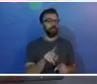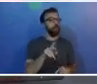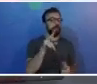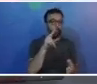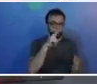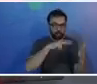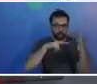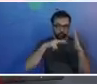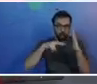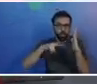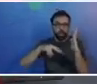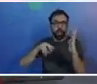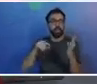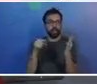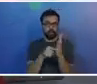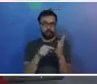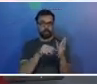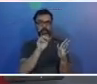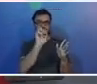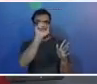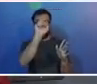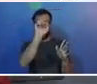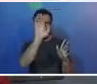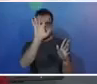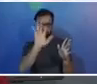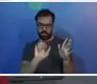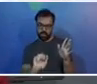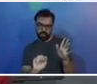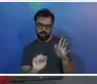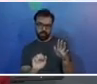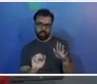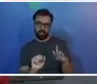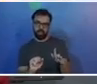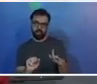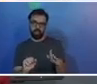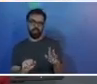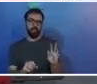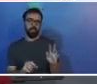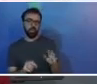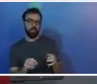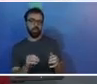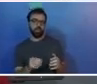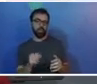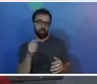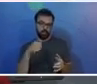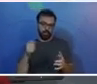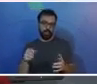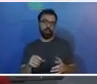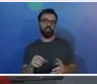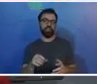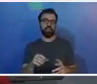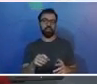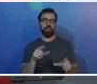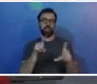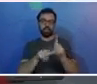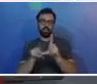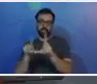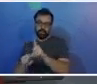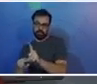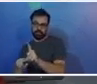procurar aqui no mapa e colocar a sigla dele. Não precisa escrever o nome, é só a sigla, aquele símbolo do